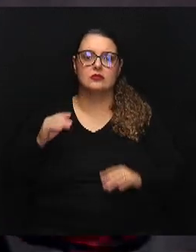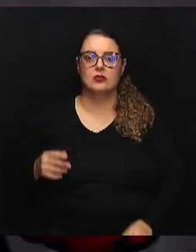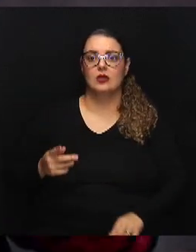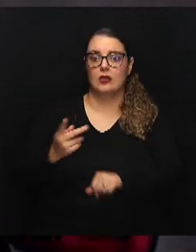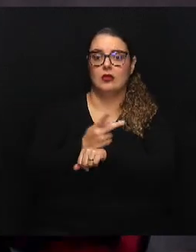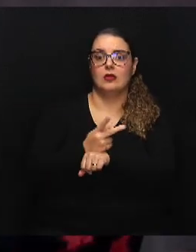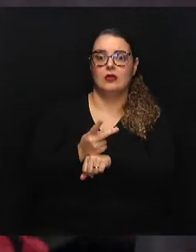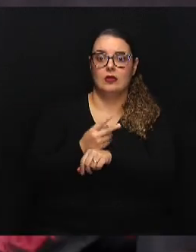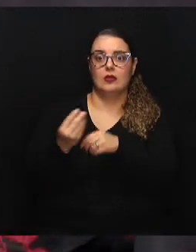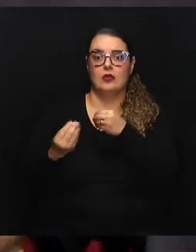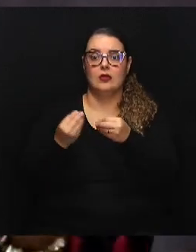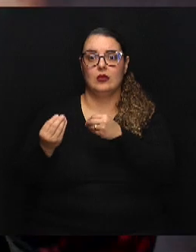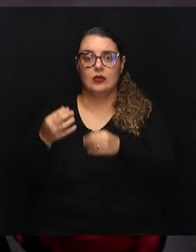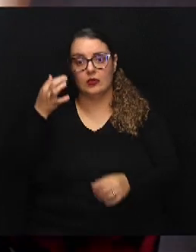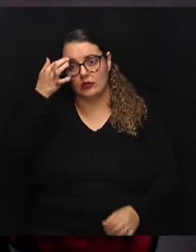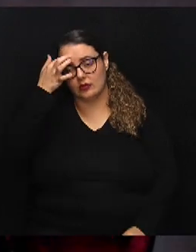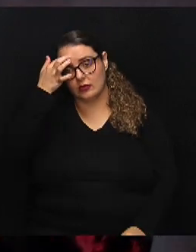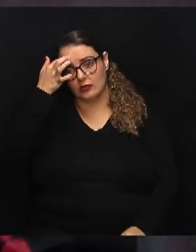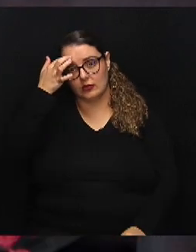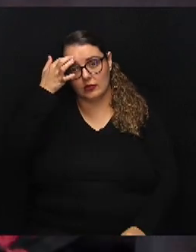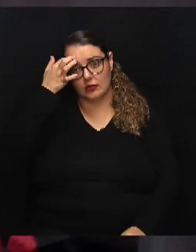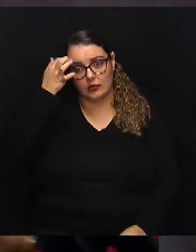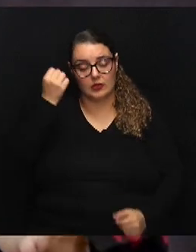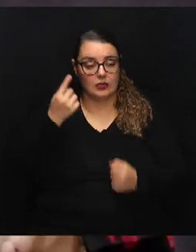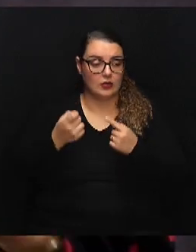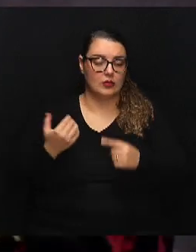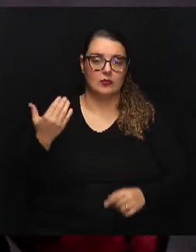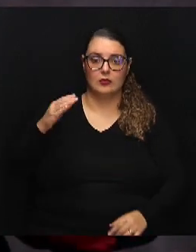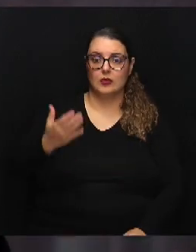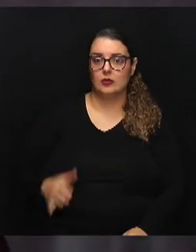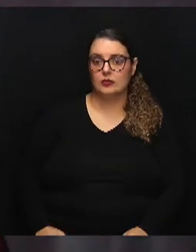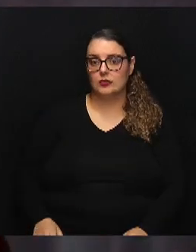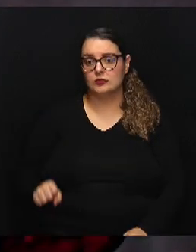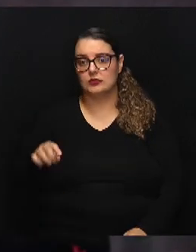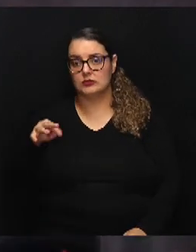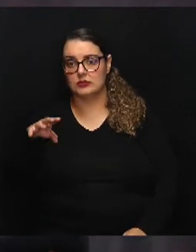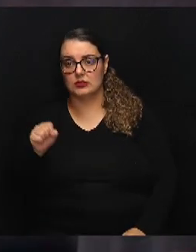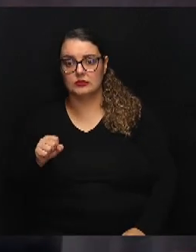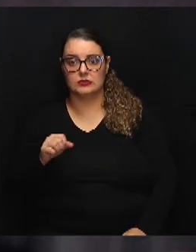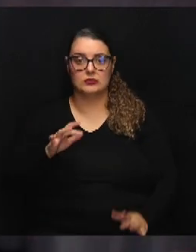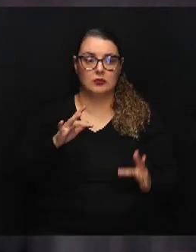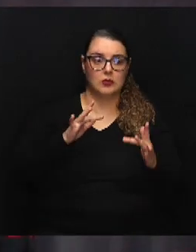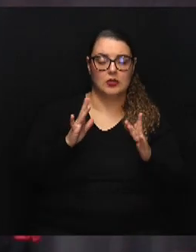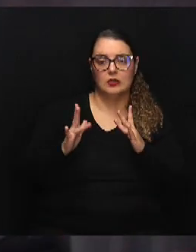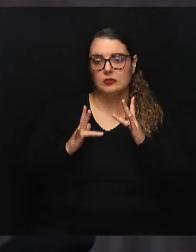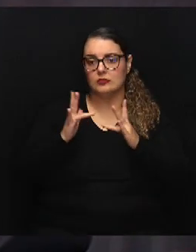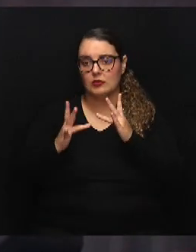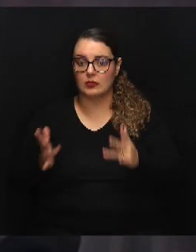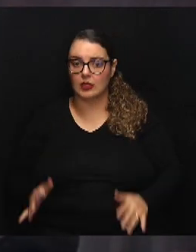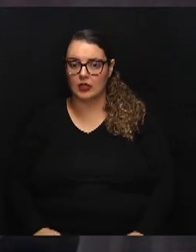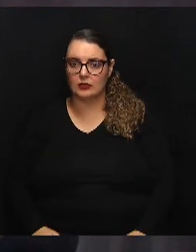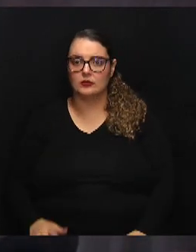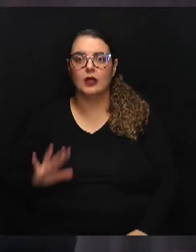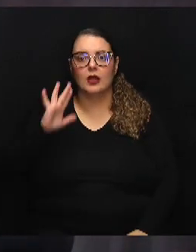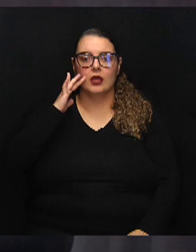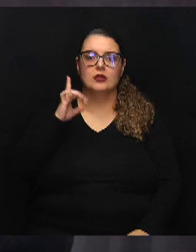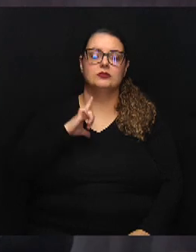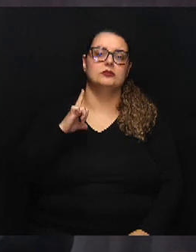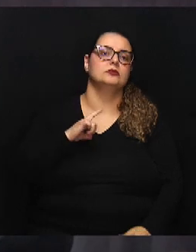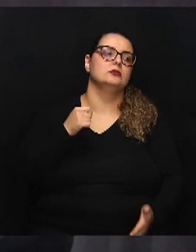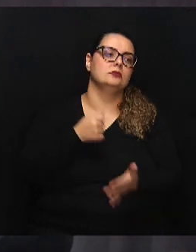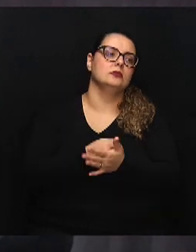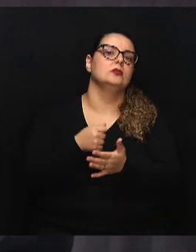para ver como é que essa pessoa tá, se ela botou alguma coisa ali no status, namorando, noivado, enfim. Acho que tem sim uma cobrança do externo